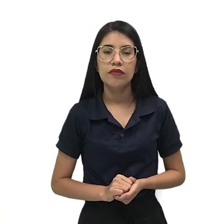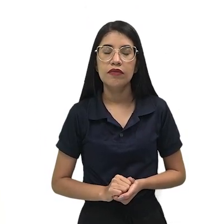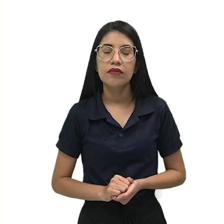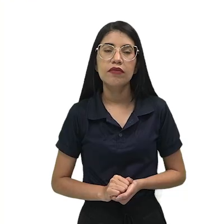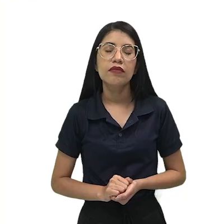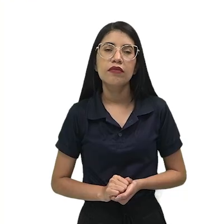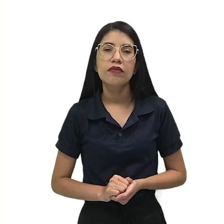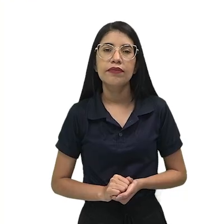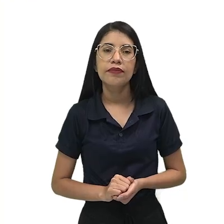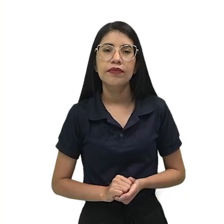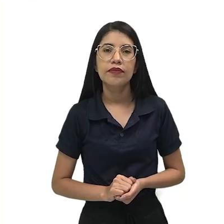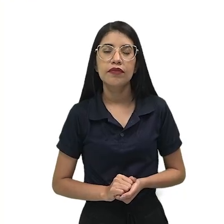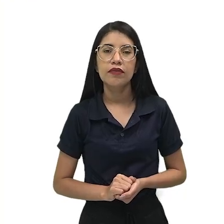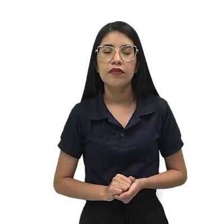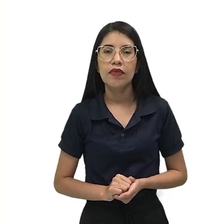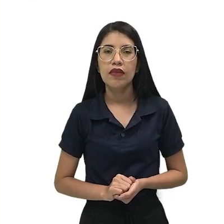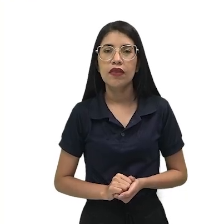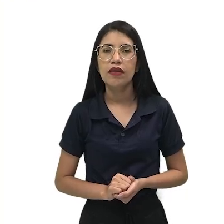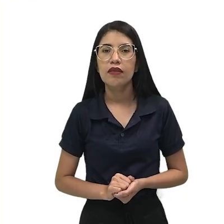diz o seguinte, ó.